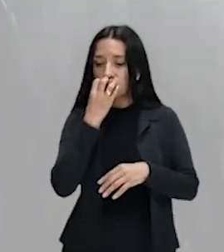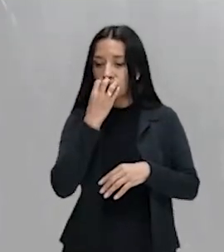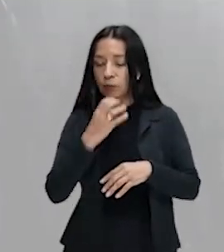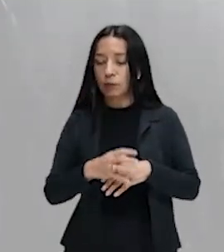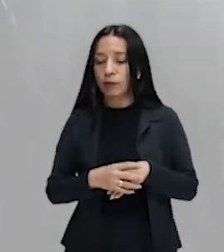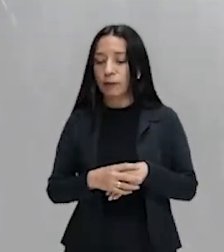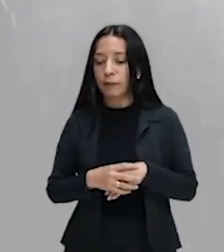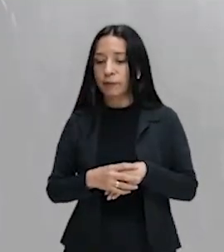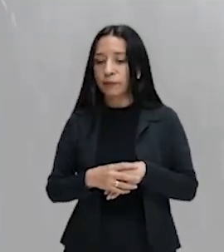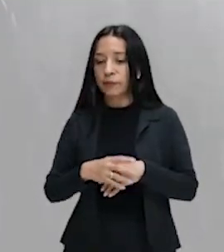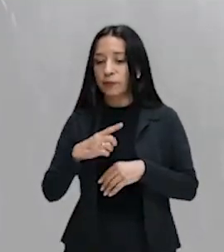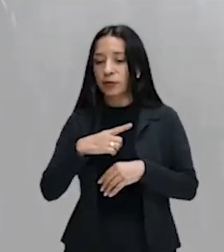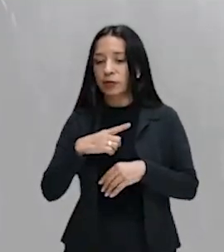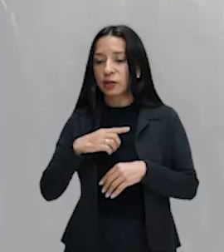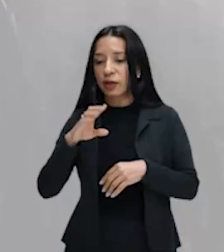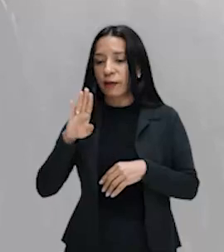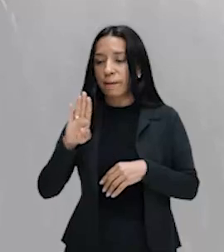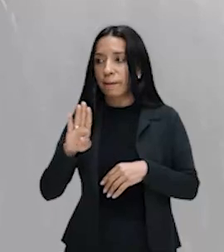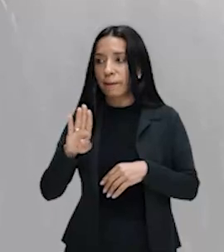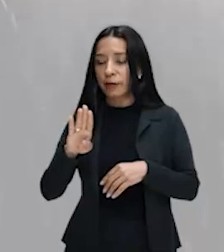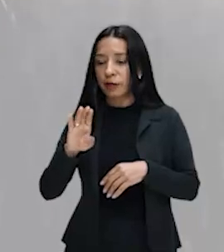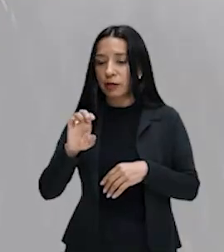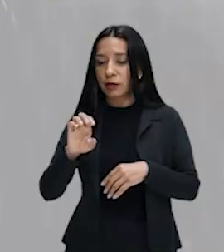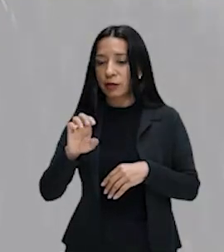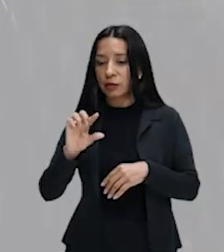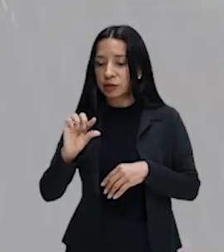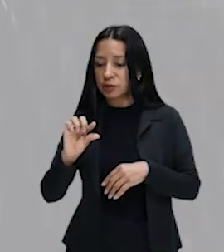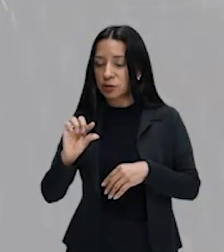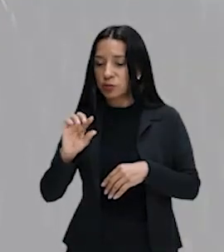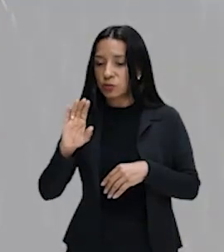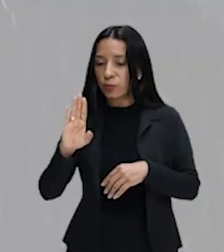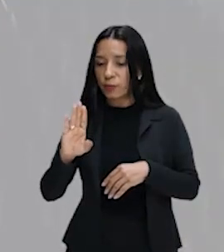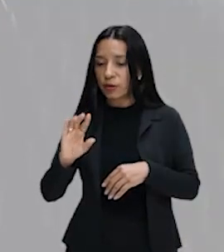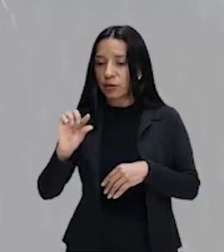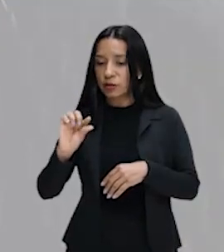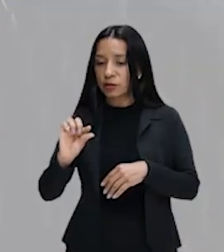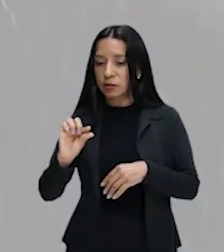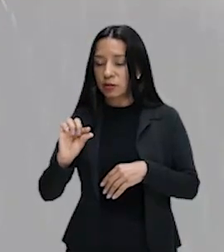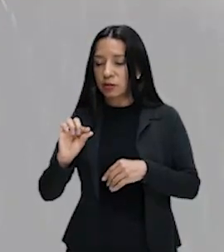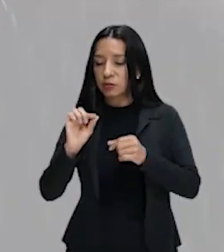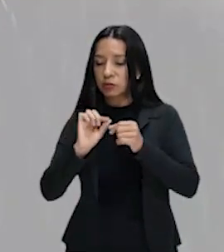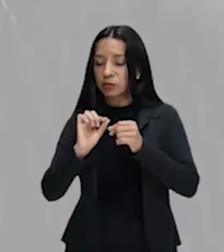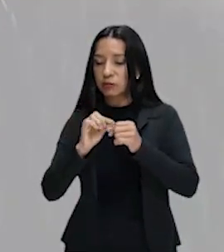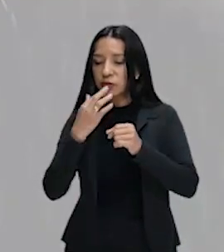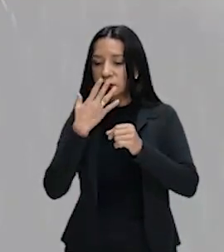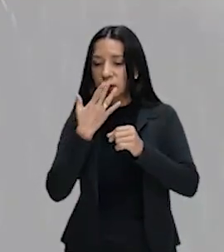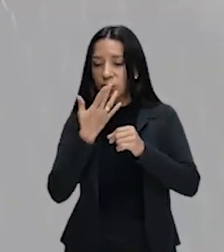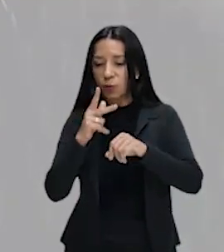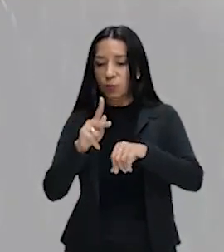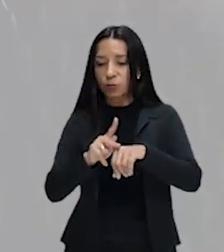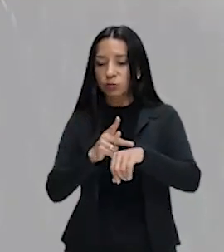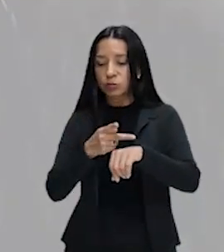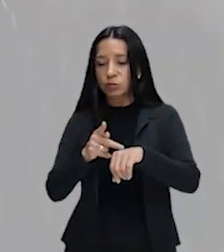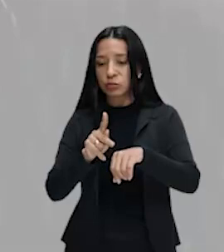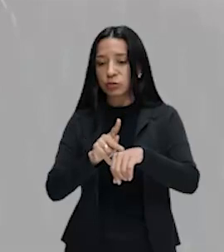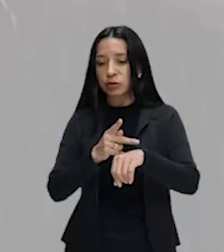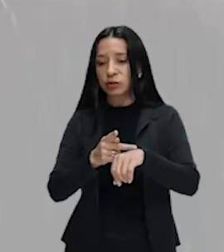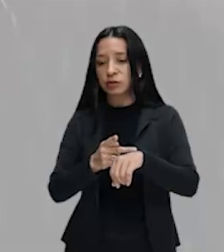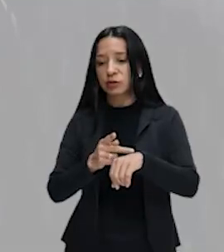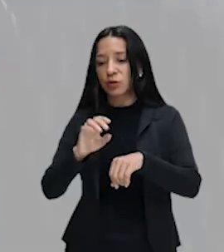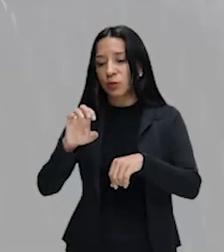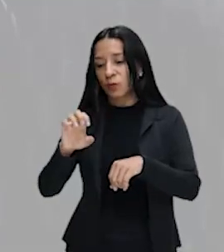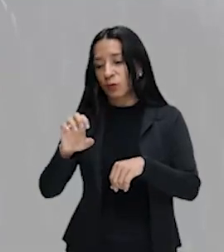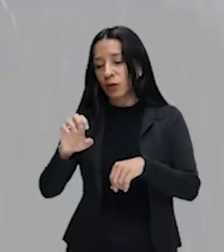tenho Bzinho, Bzinho. Bzinho, Bzinho é o alelo que produz pigmento chocolate, certo? E o